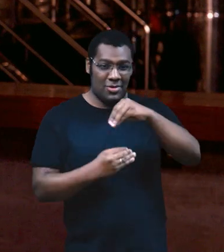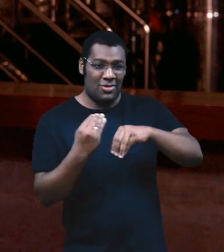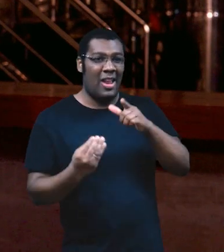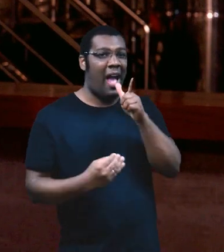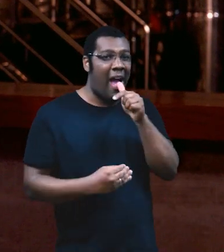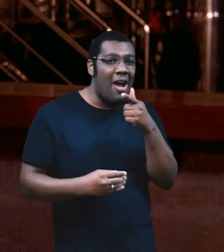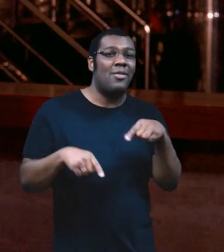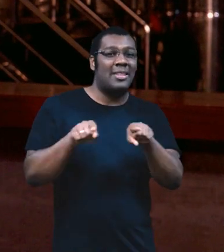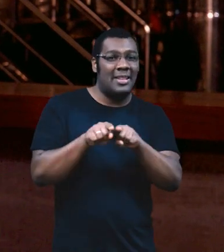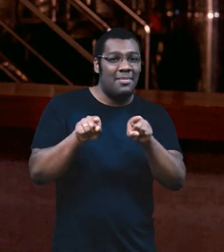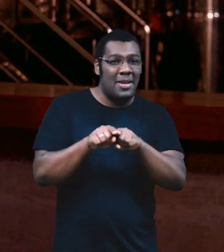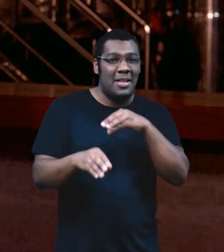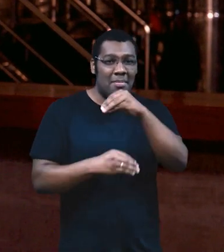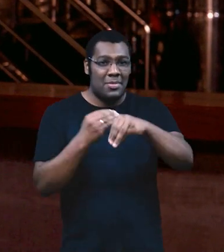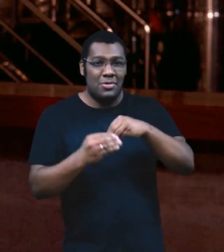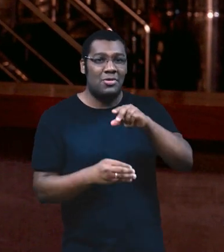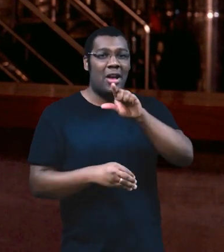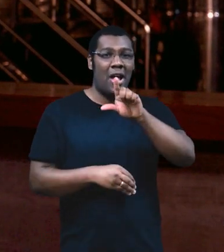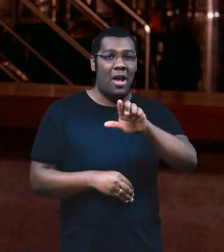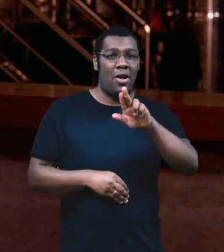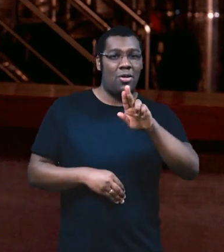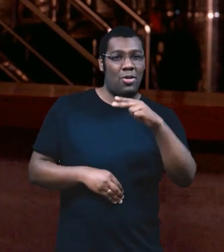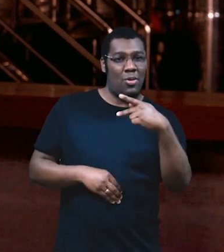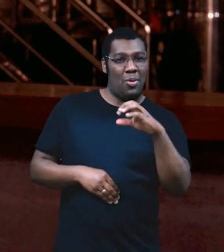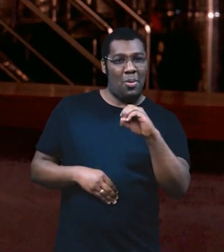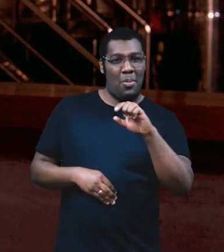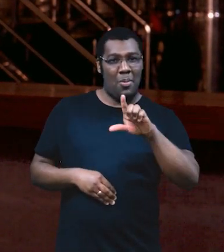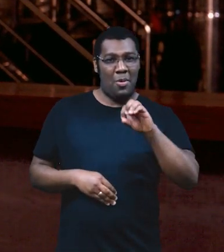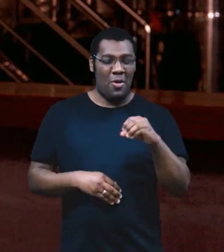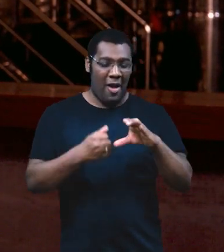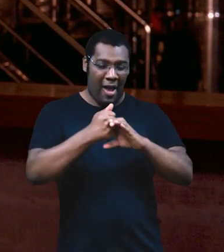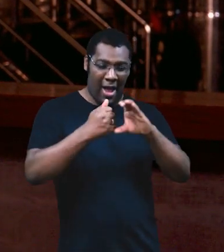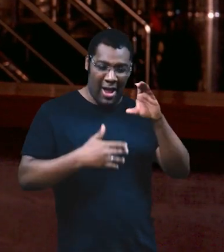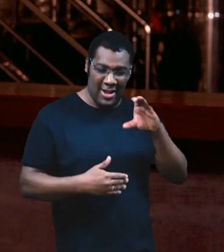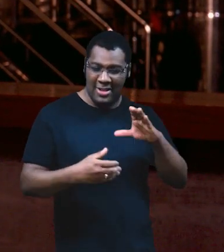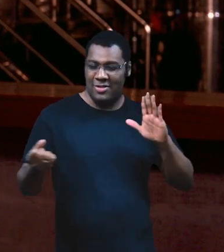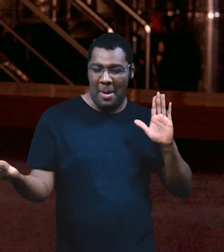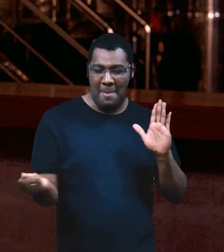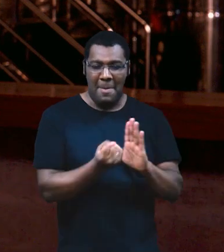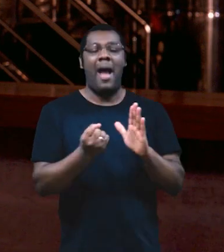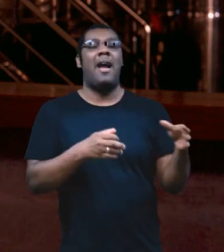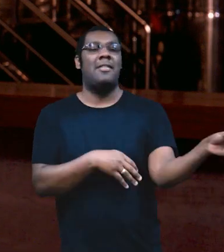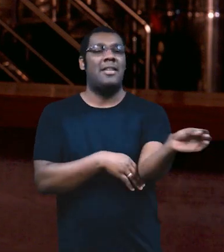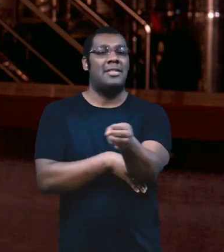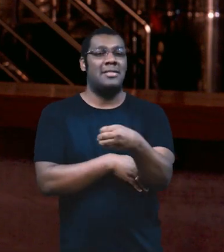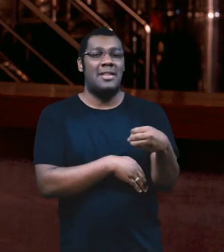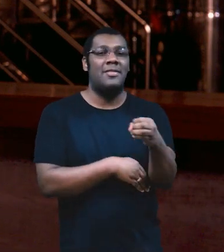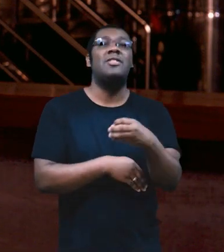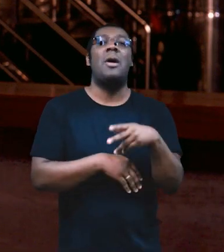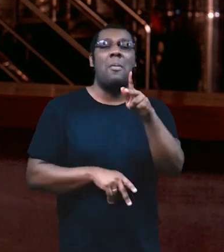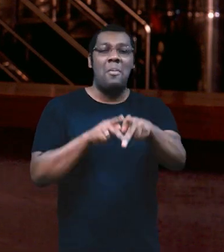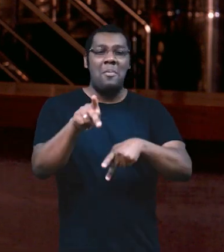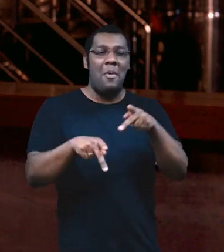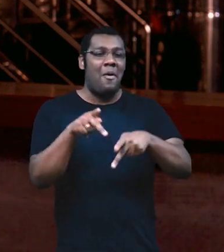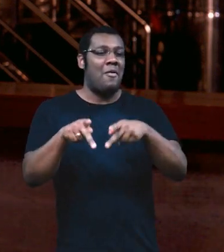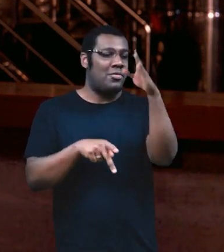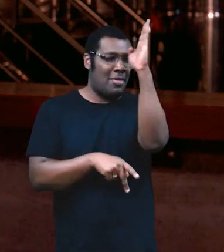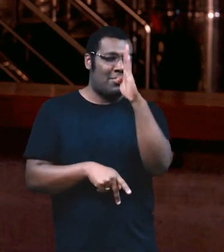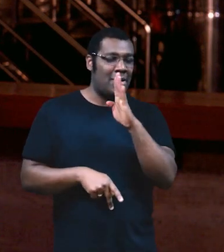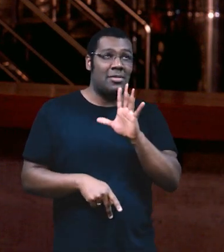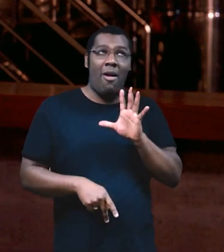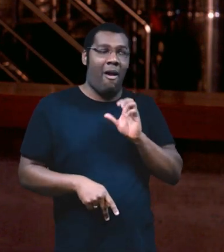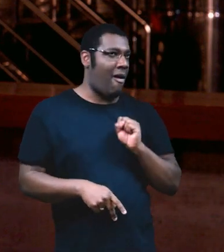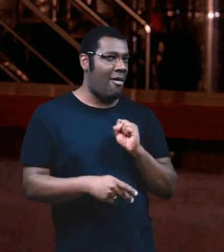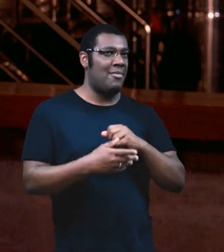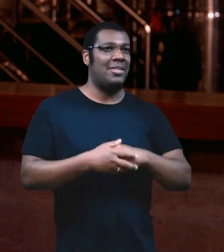um dos insumos básicos que dão a característica tão marcante para essa bebida que encanta o paladar dos brasileiros.